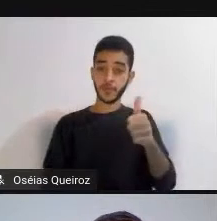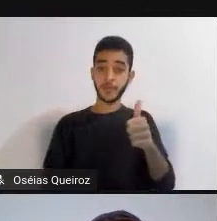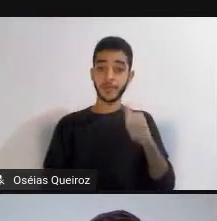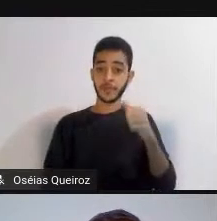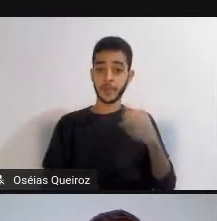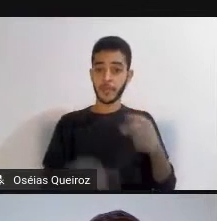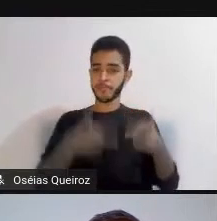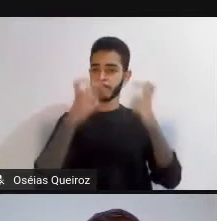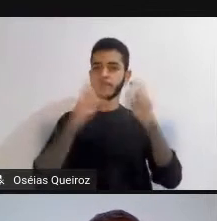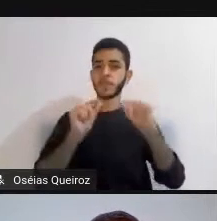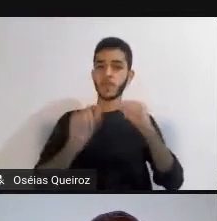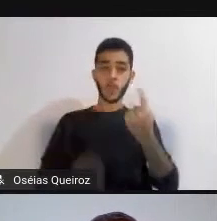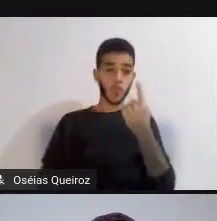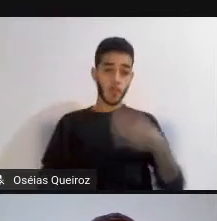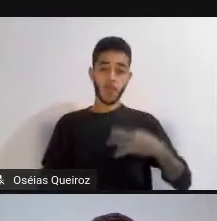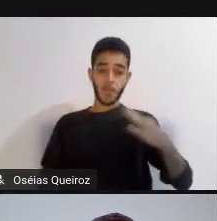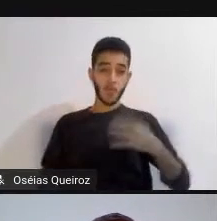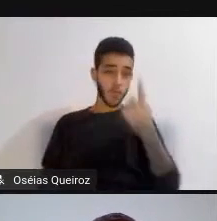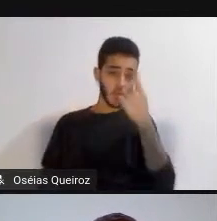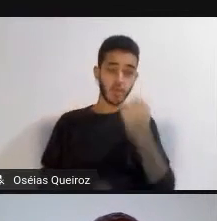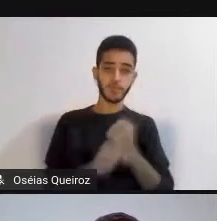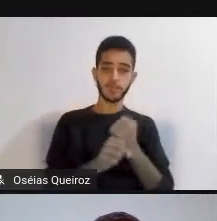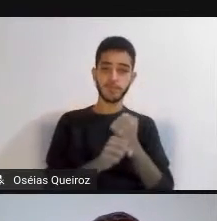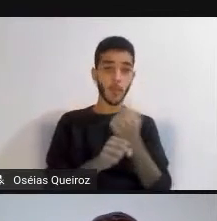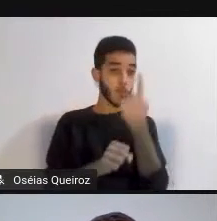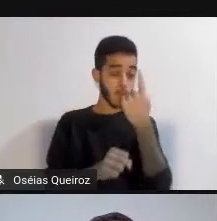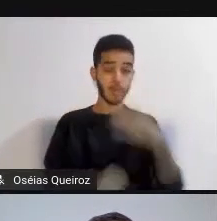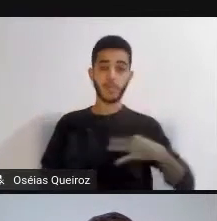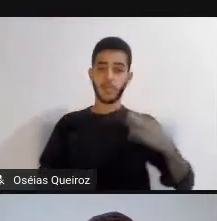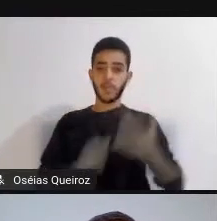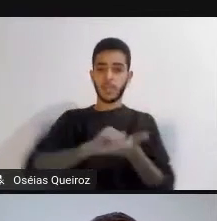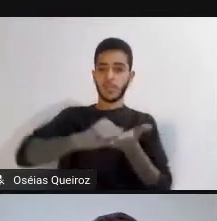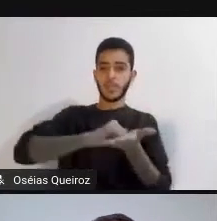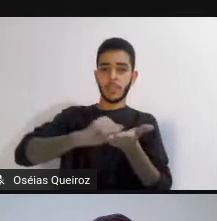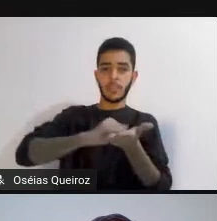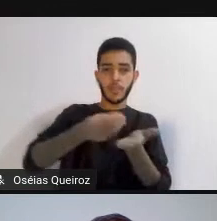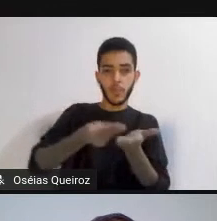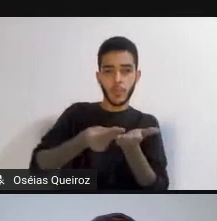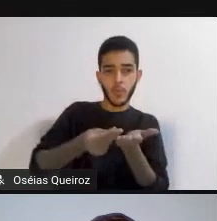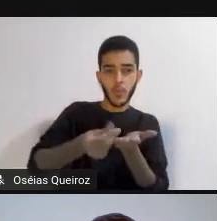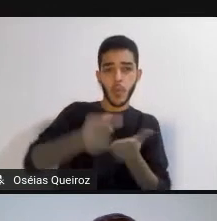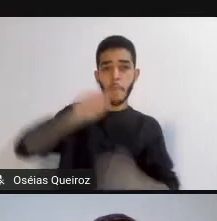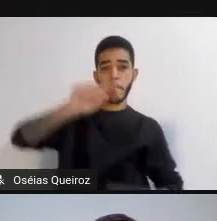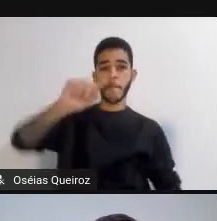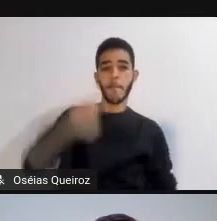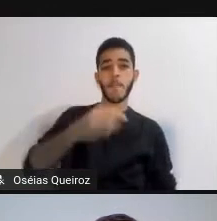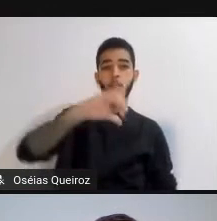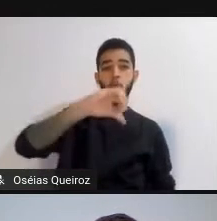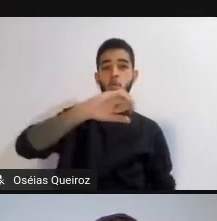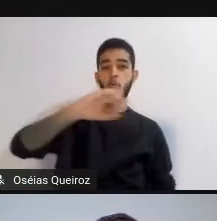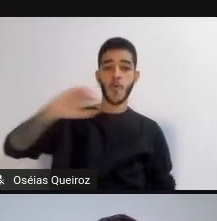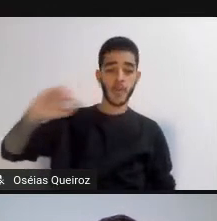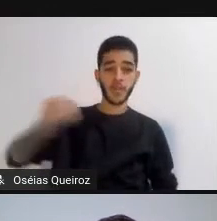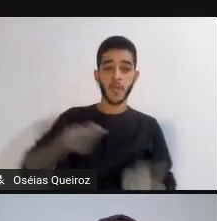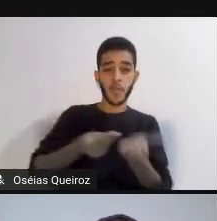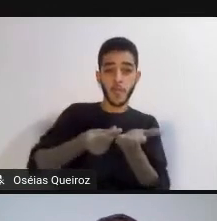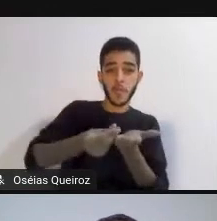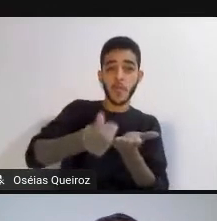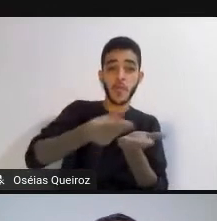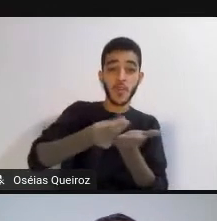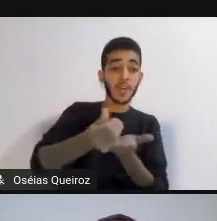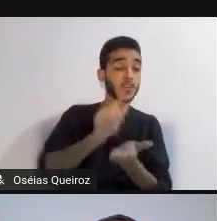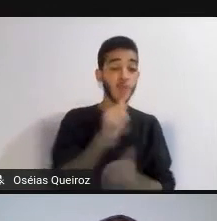10 quilos de roupa sintética, você pode liberar até 1.900 microplásticos por lavagem. Ou seja, daí